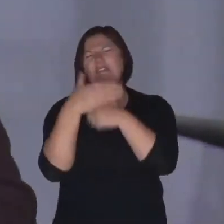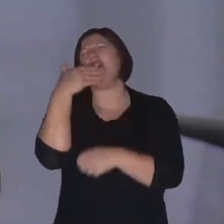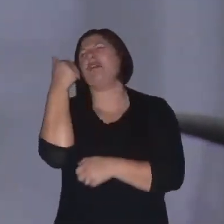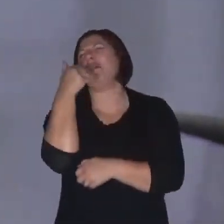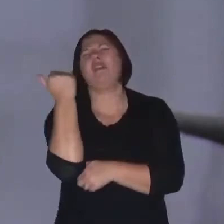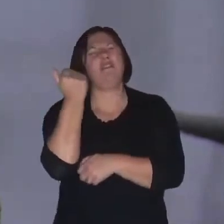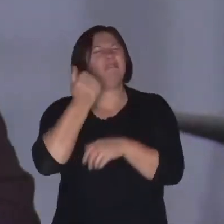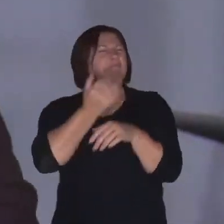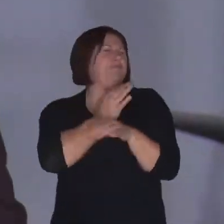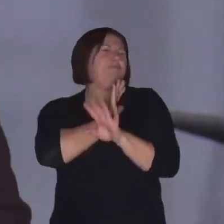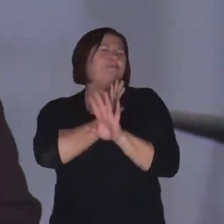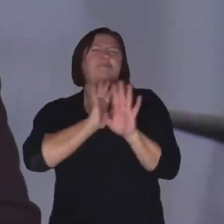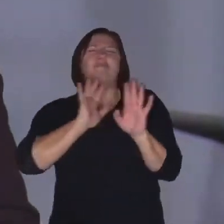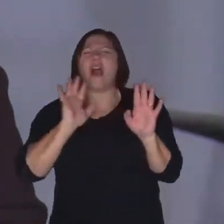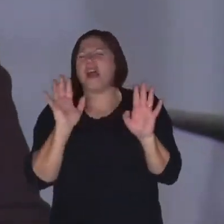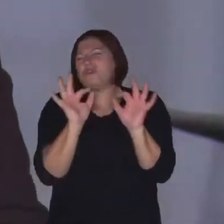Estão menosprezando.